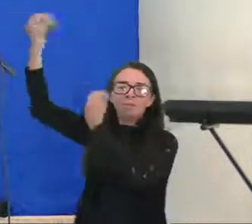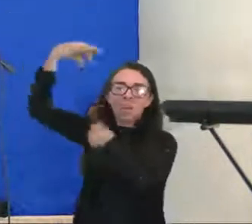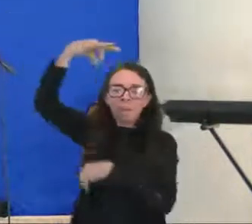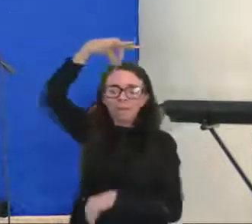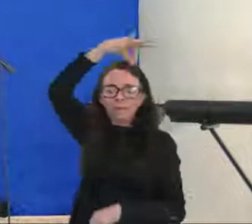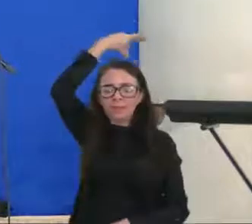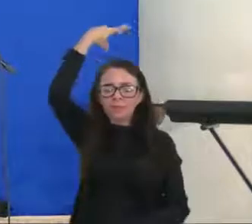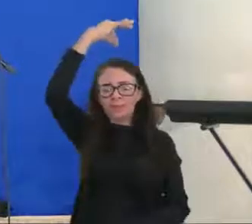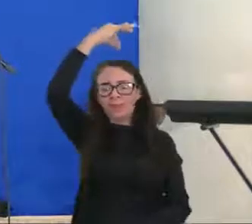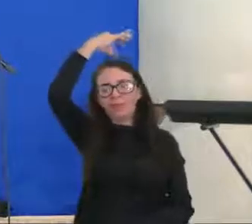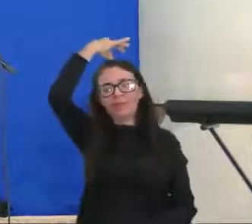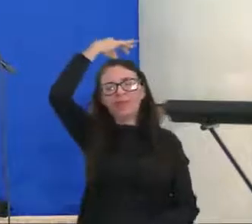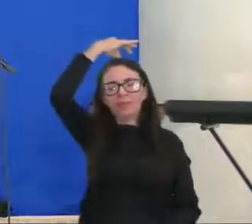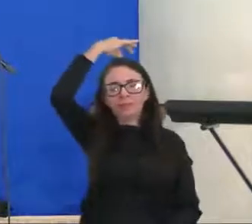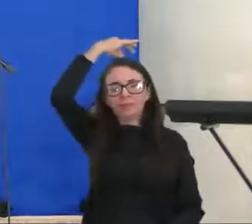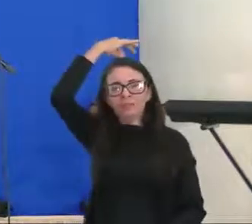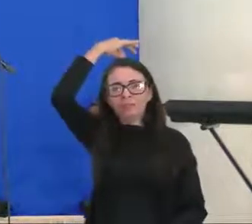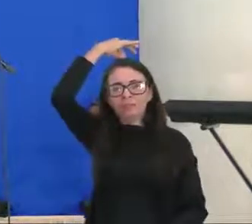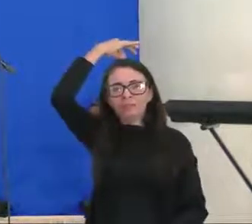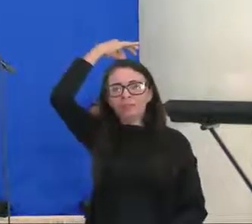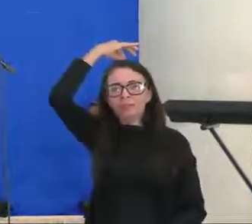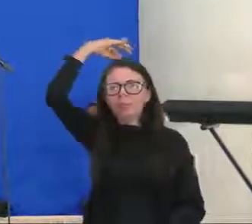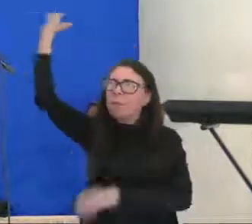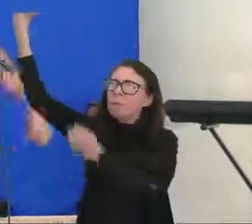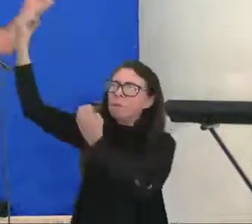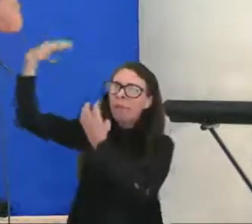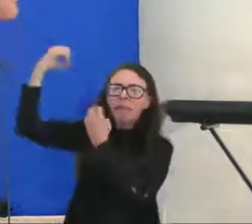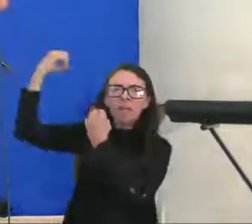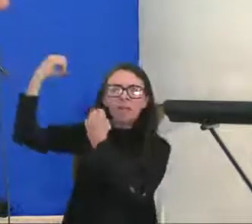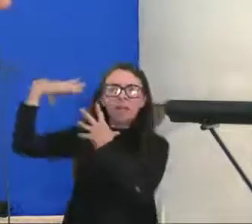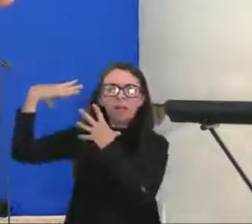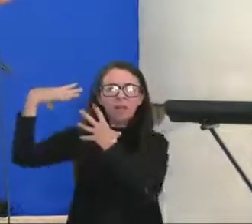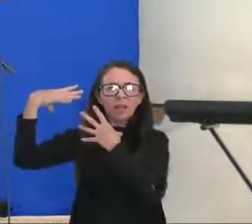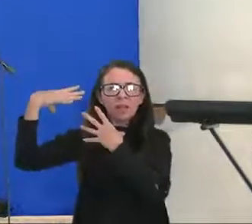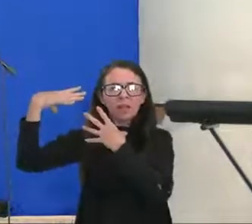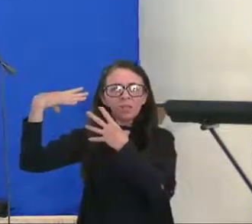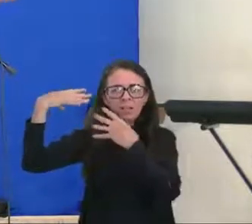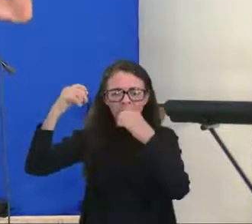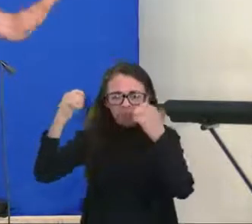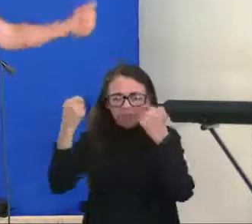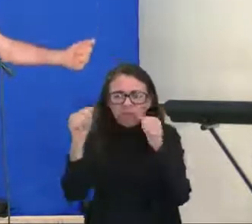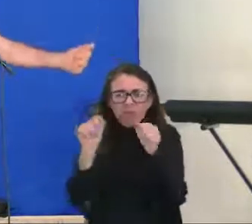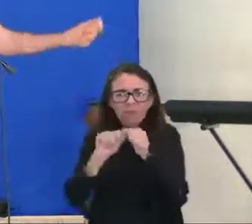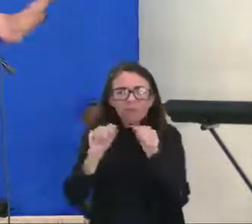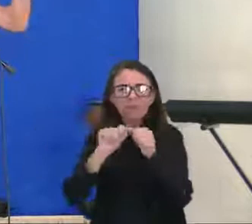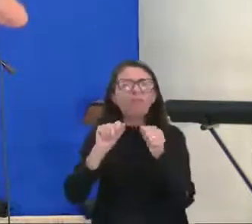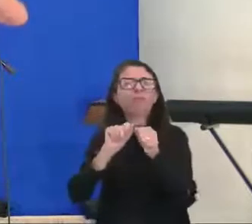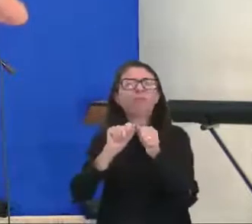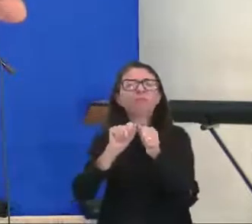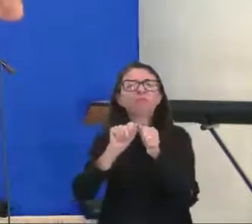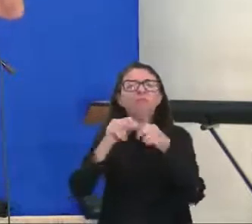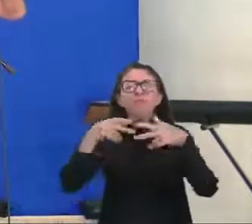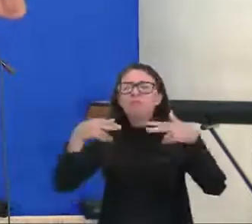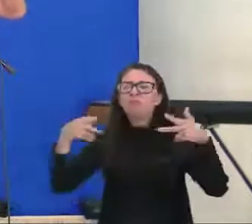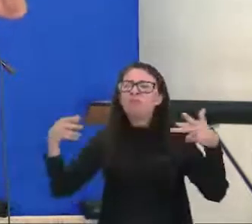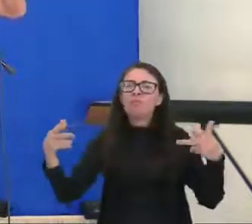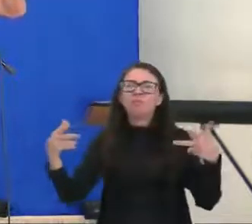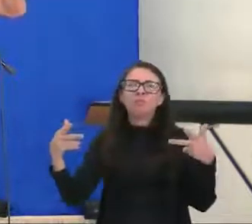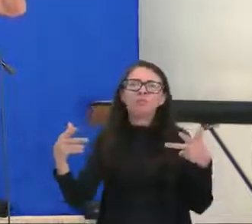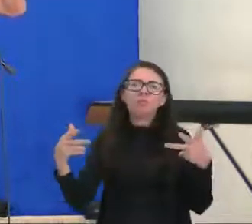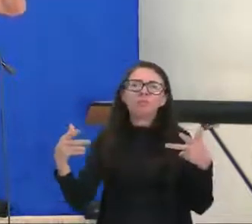si mesmo, irmão. Como era no Antigo Testamento. Quando Deus escolhia um, realizava, agia,